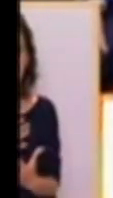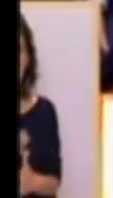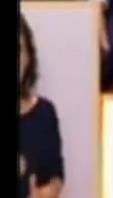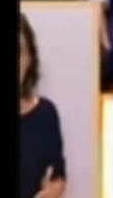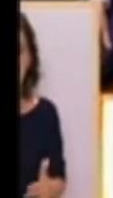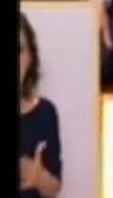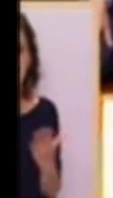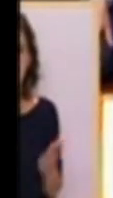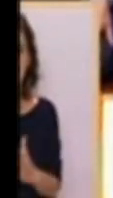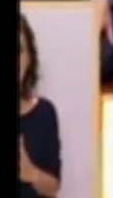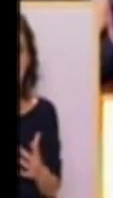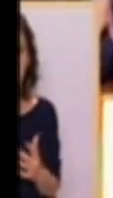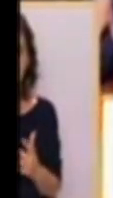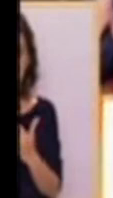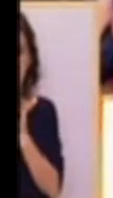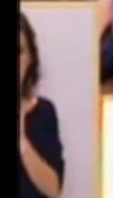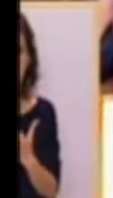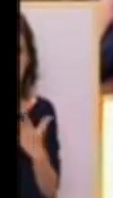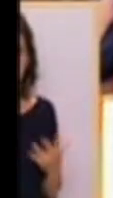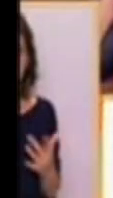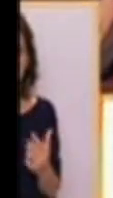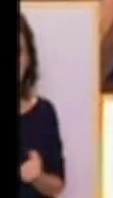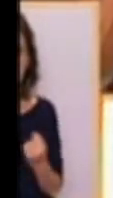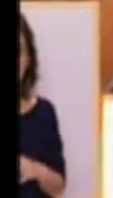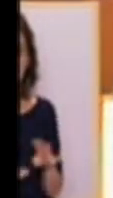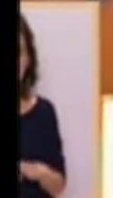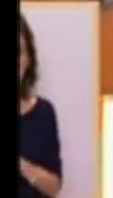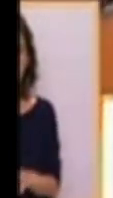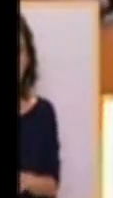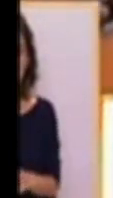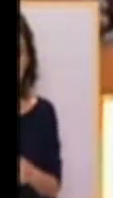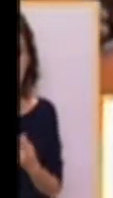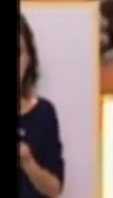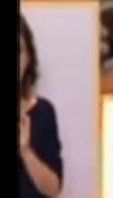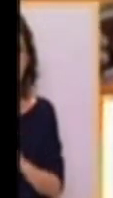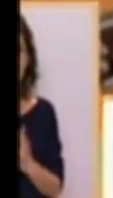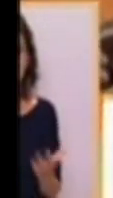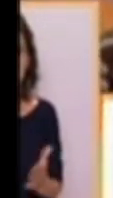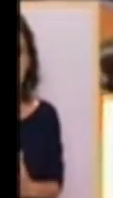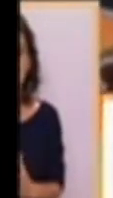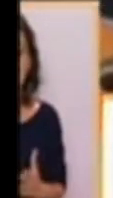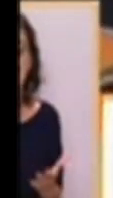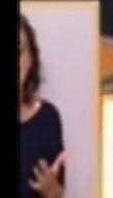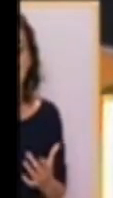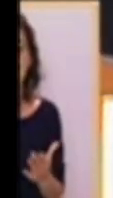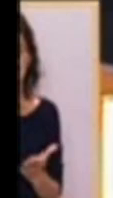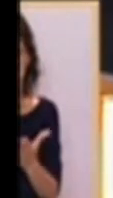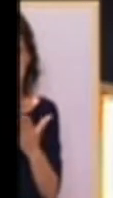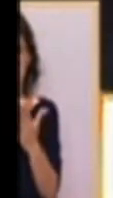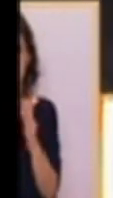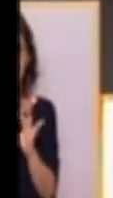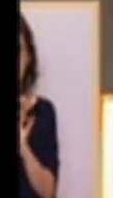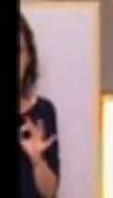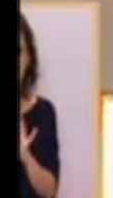com isso. E então eu achei que a responsabilidade era demais e que eu se calhar não conseguia fazer. Mas pronto, o Filipe lá me deu a volta e o resultado final foi